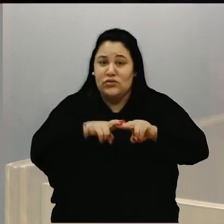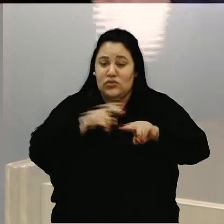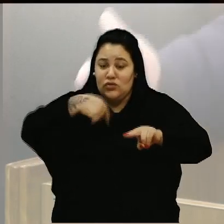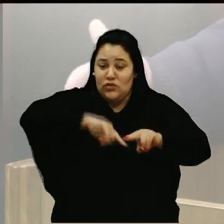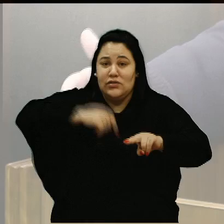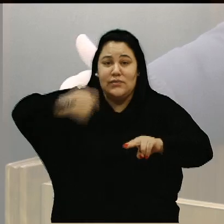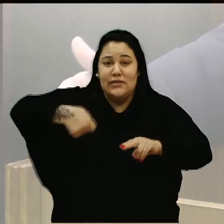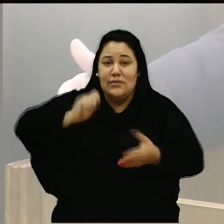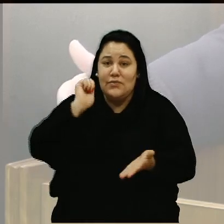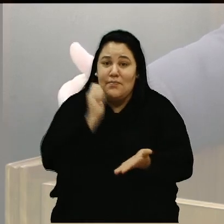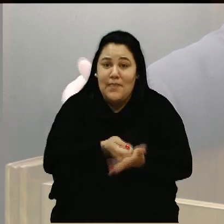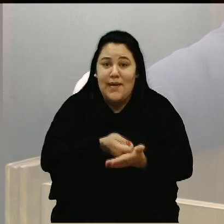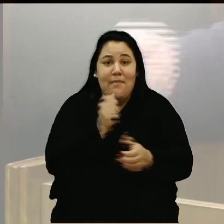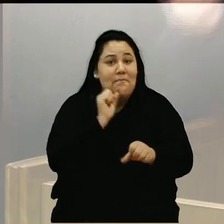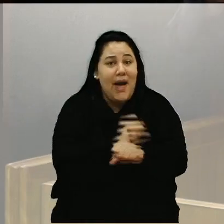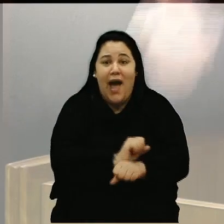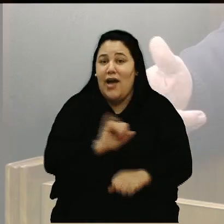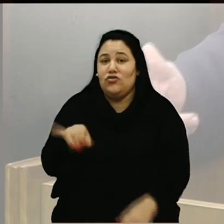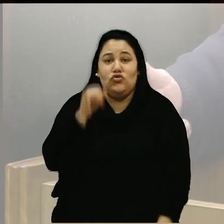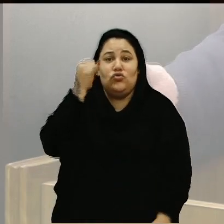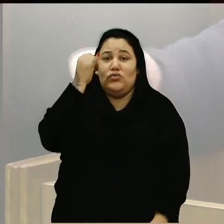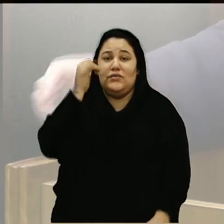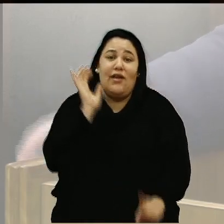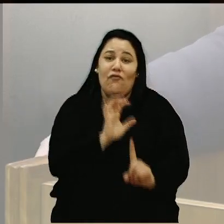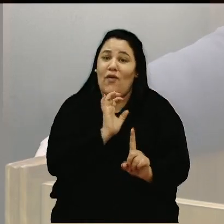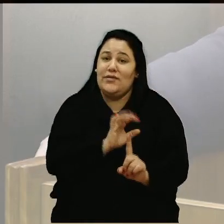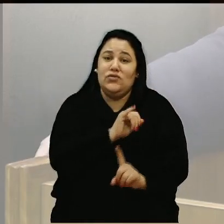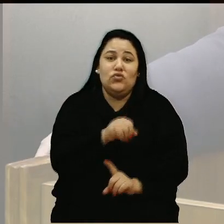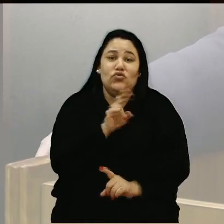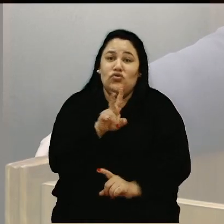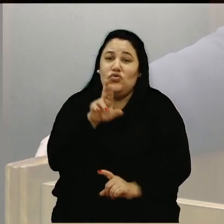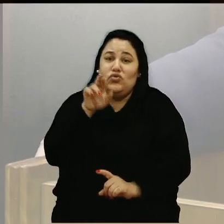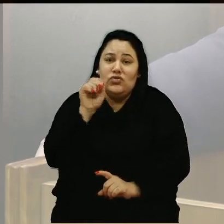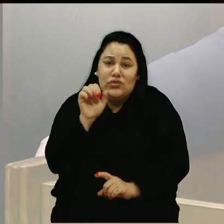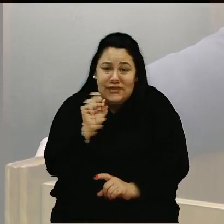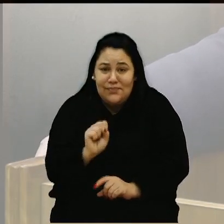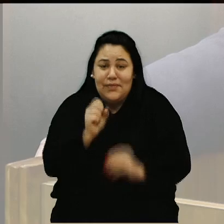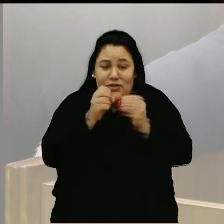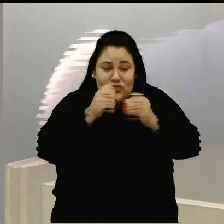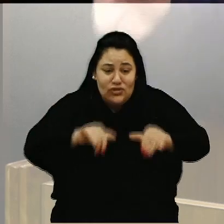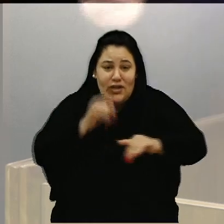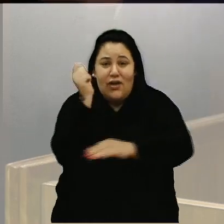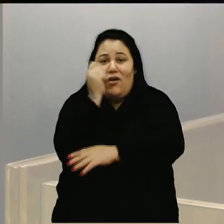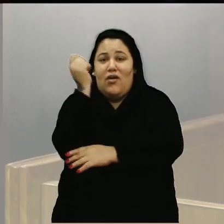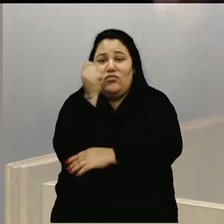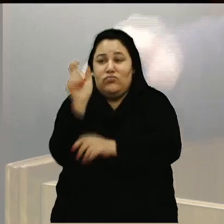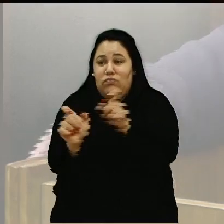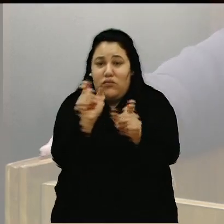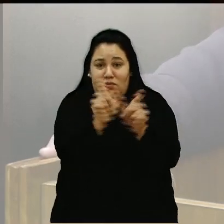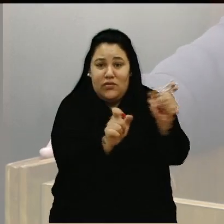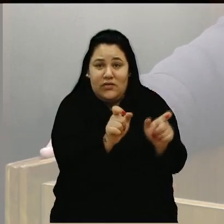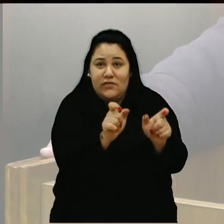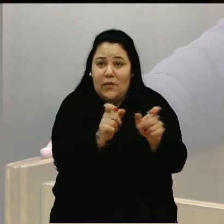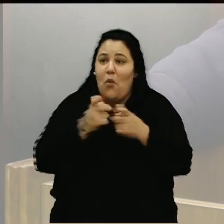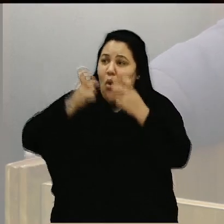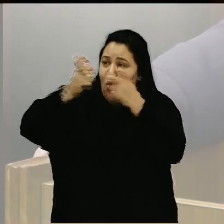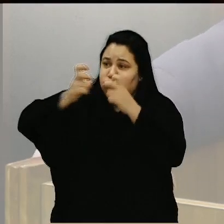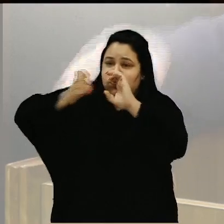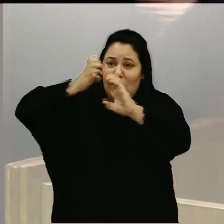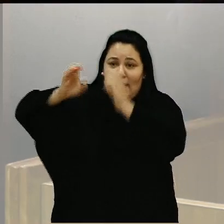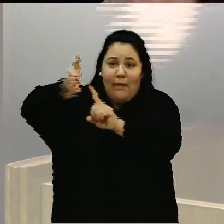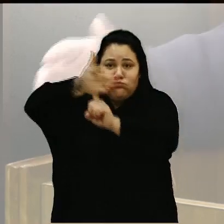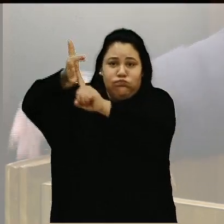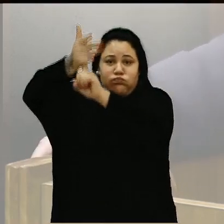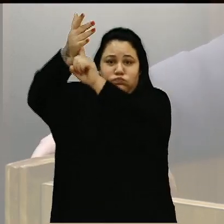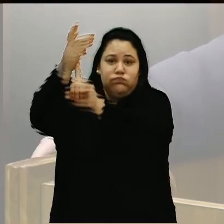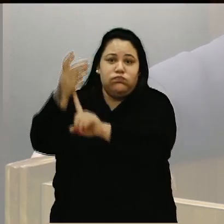pagar juros. Isso está afetando os gaúchos. Então, vamos cantar as façanhas, vamos cantar o hino,